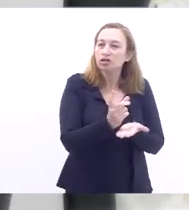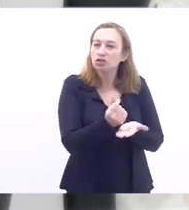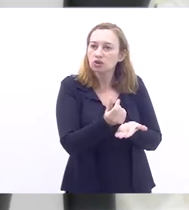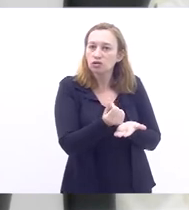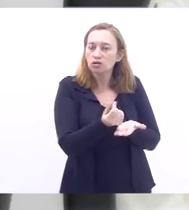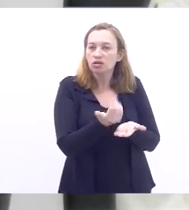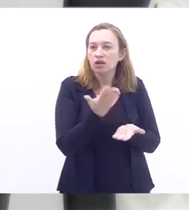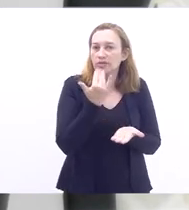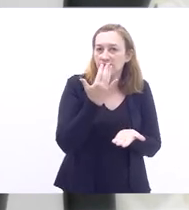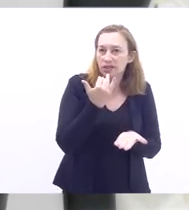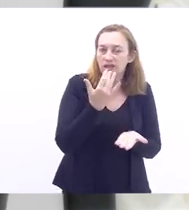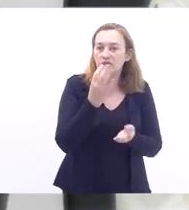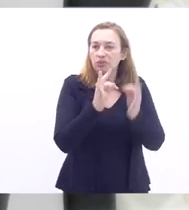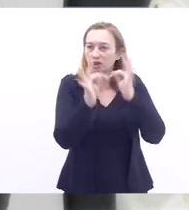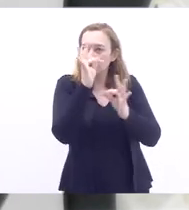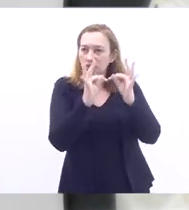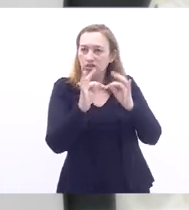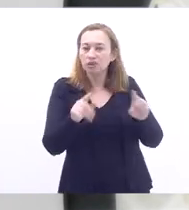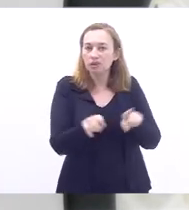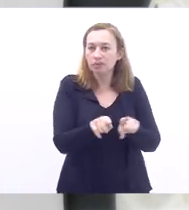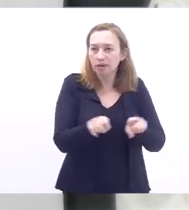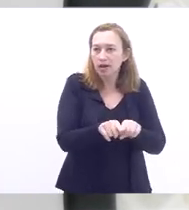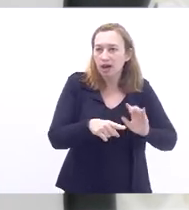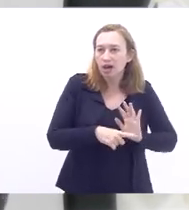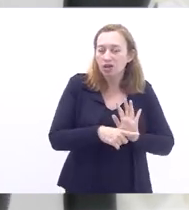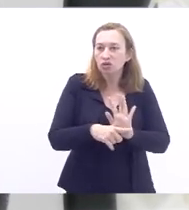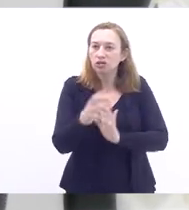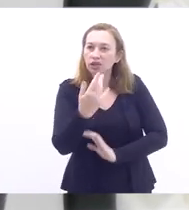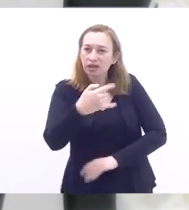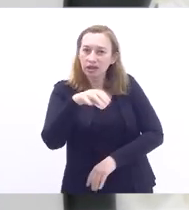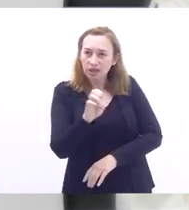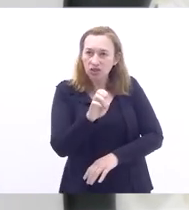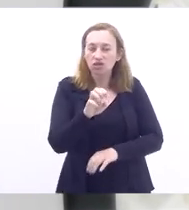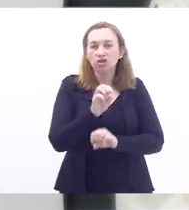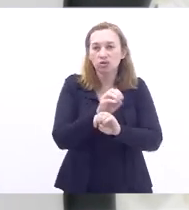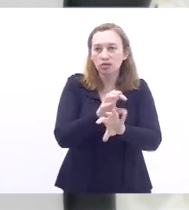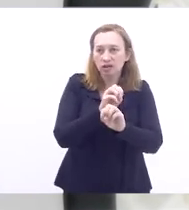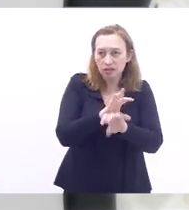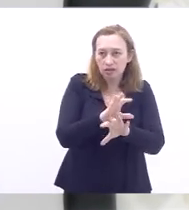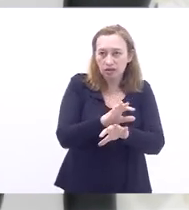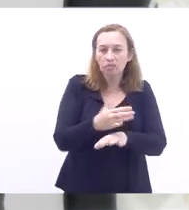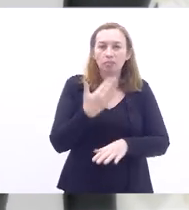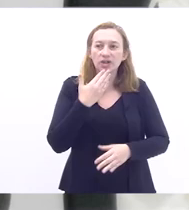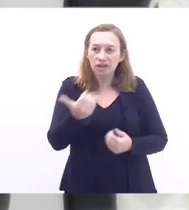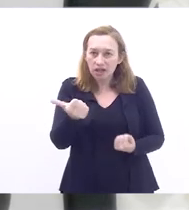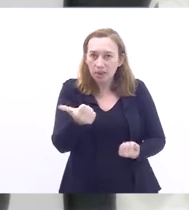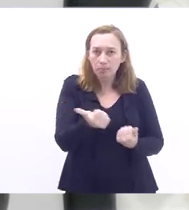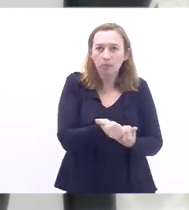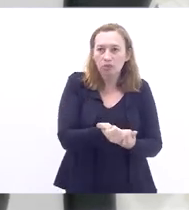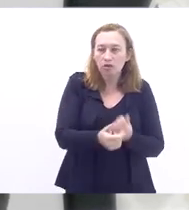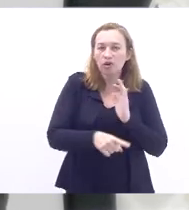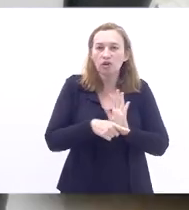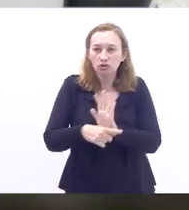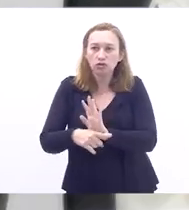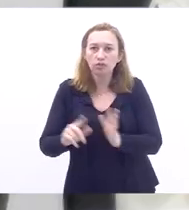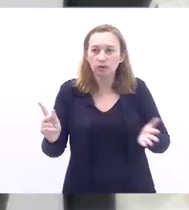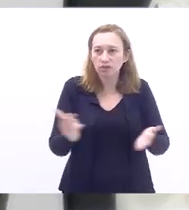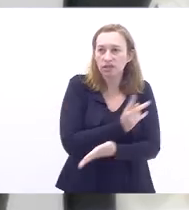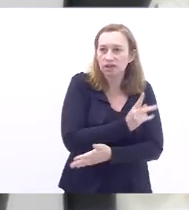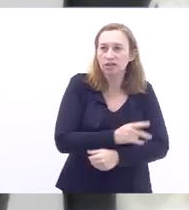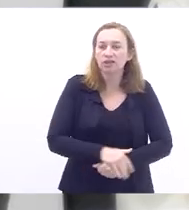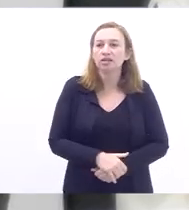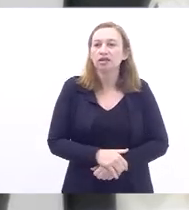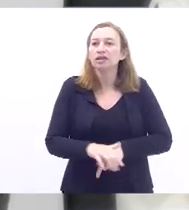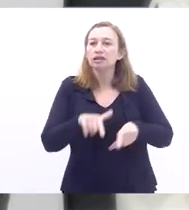a conversão do auxílio creche para educação e esse é um dos que temos agora trabalho e pediria apoio e ajuda para que isso aconteça